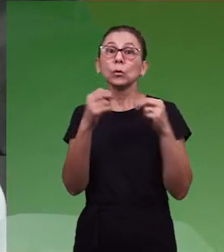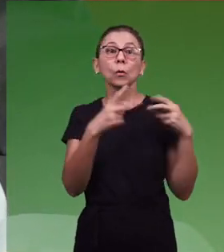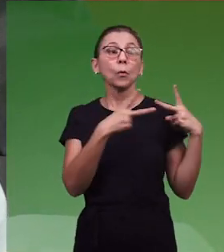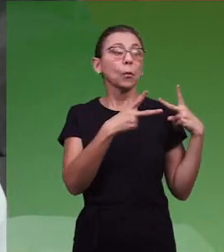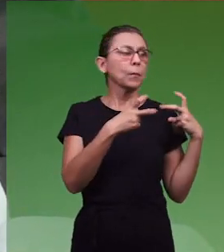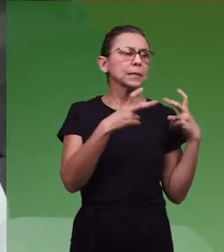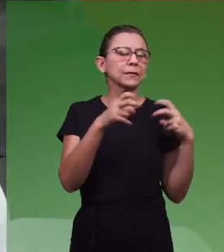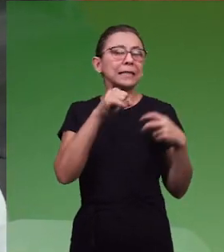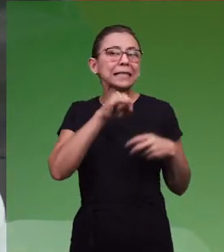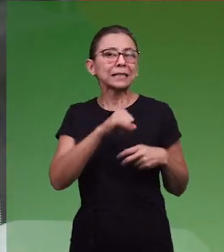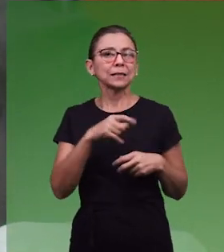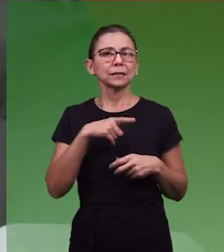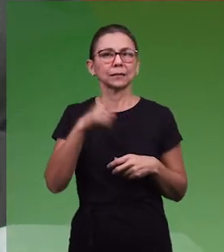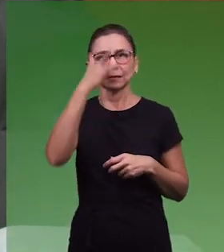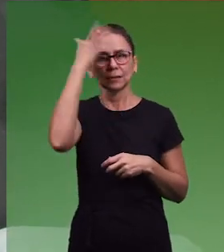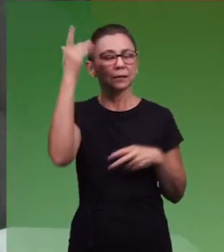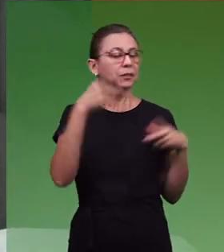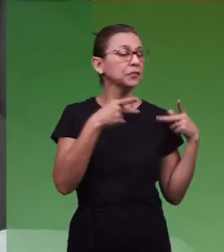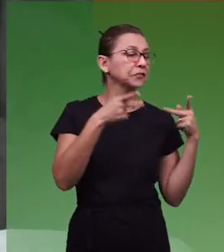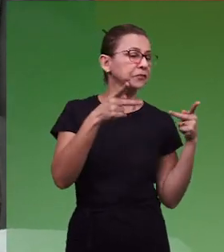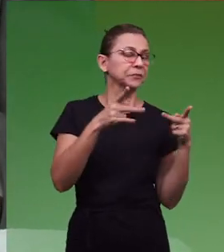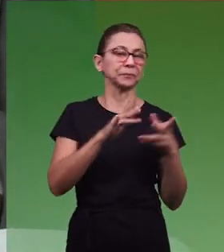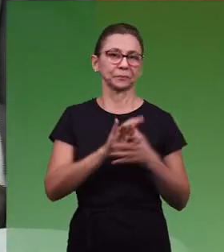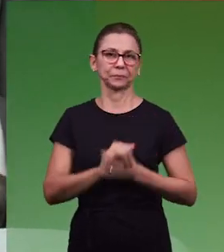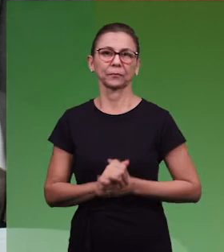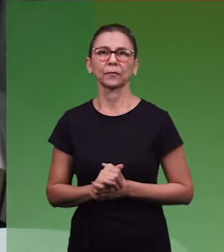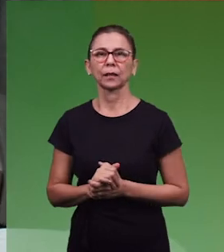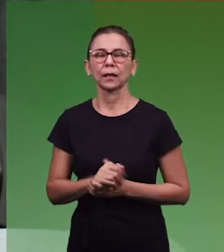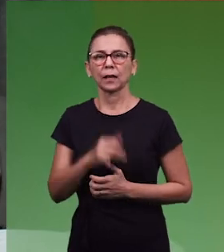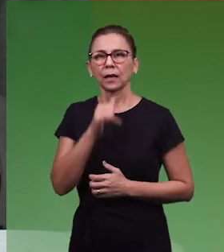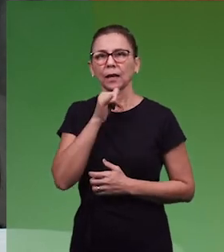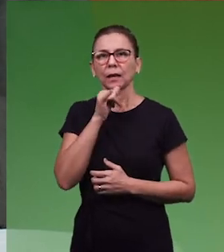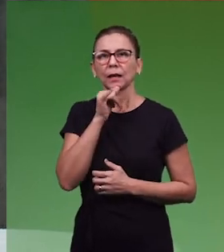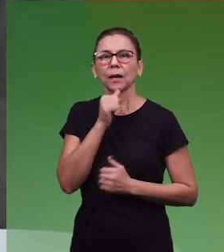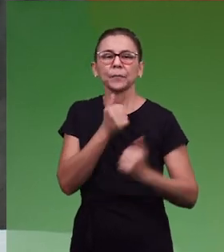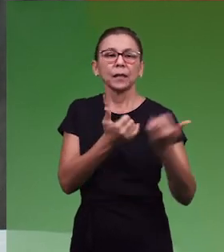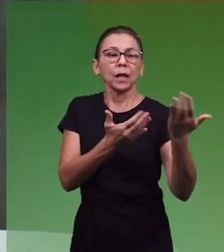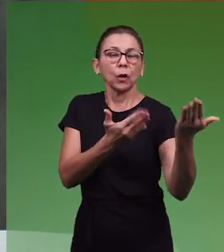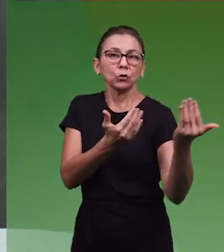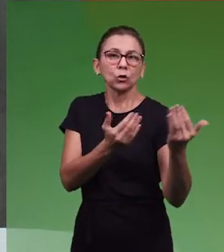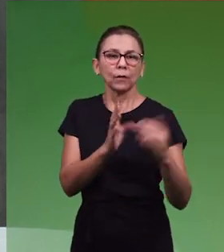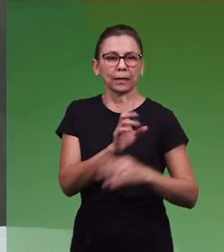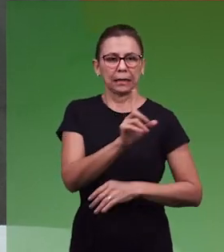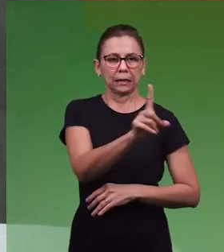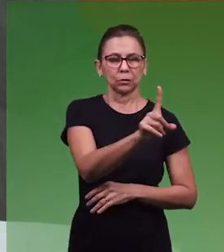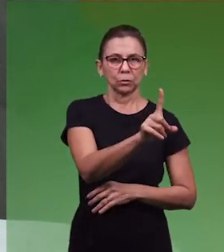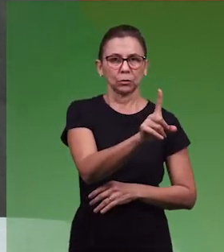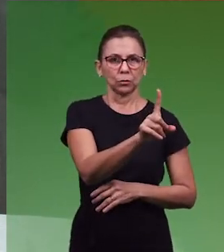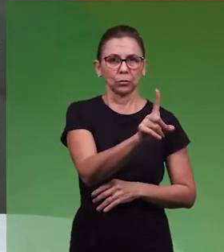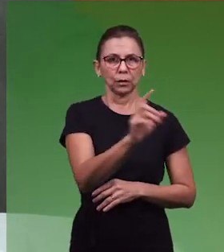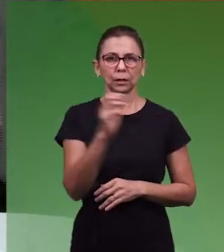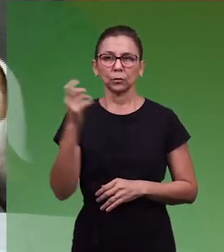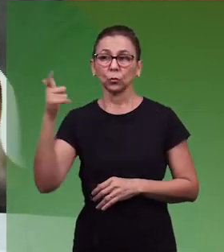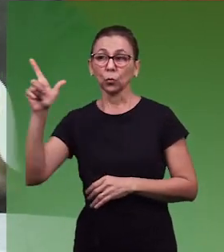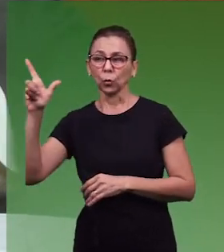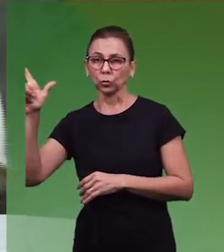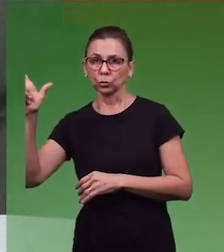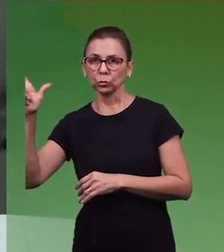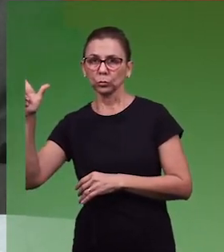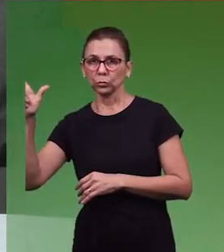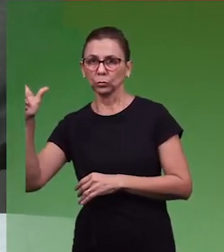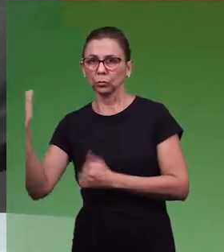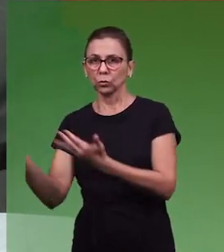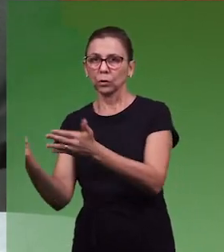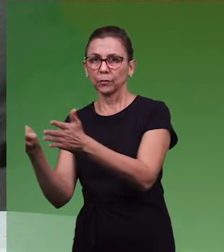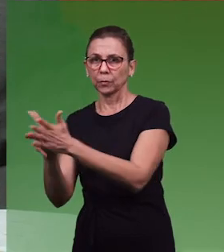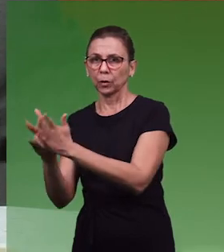visitantes. Entrou um jovem. Qual é a melhor pessoa para assistir um jovem? Outro jovem. Entrou um idoso. Qual a